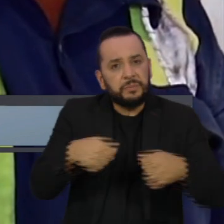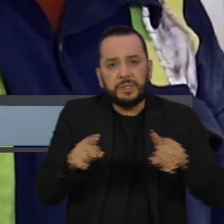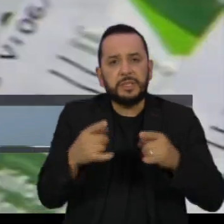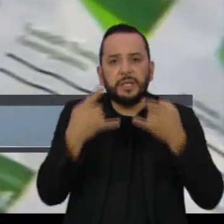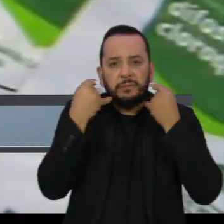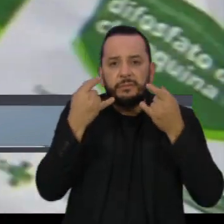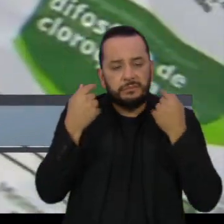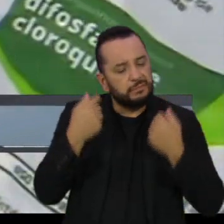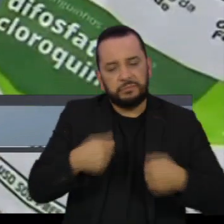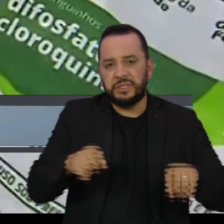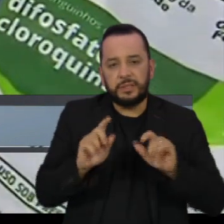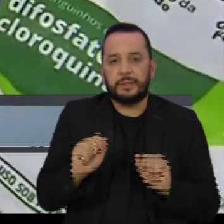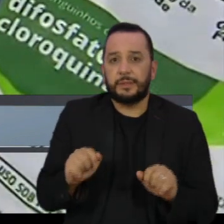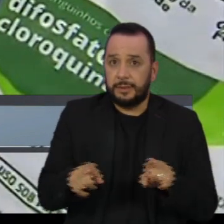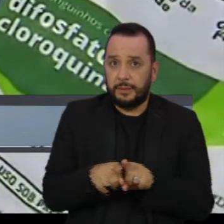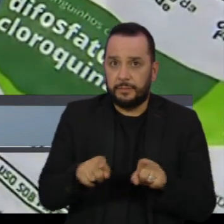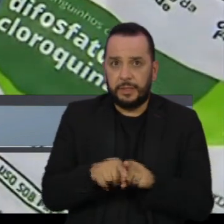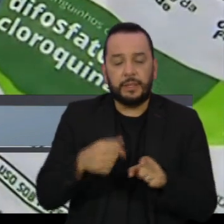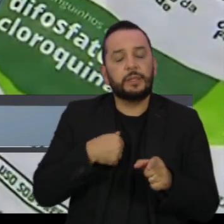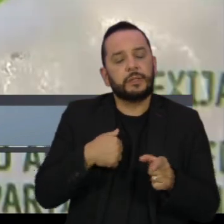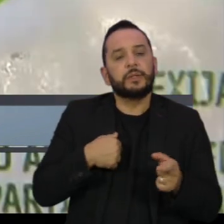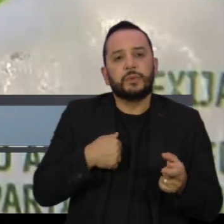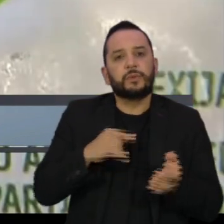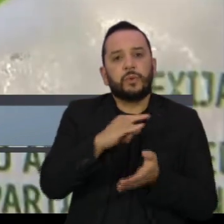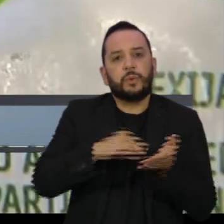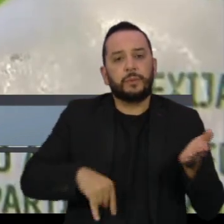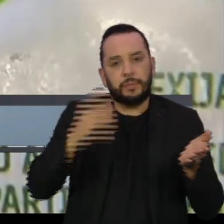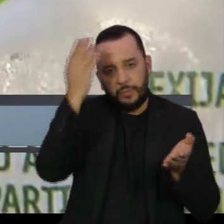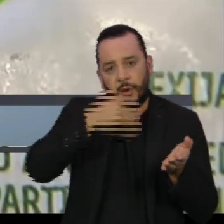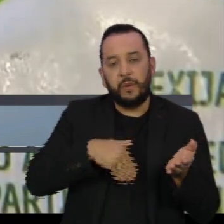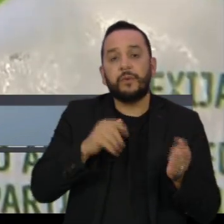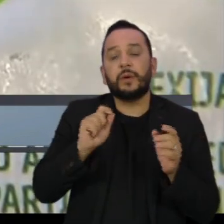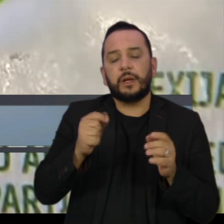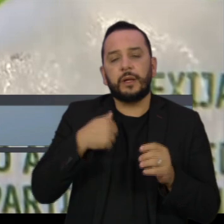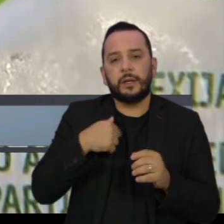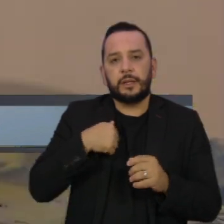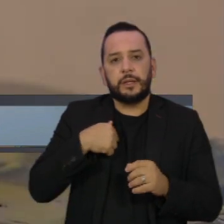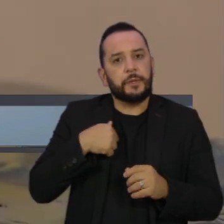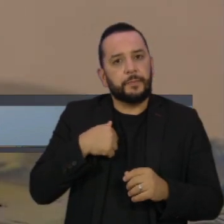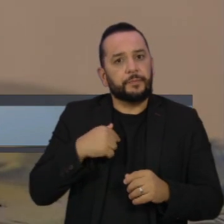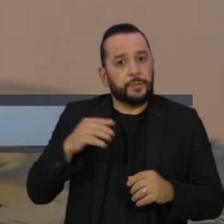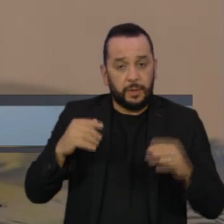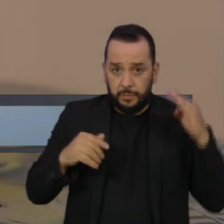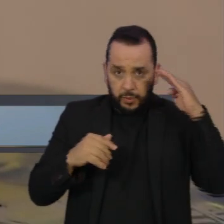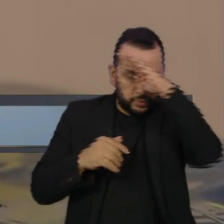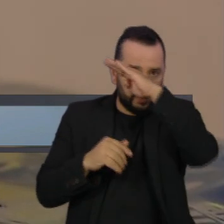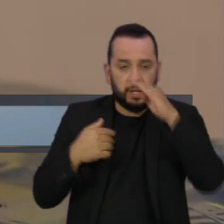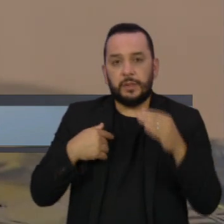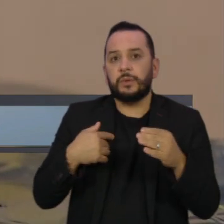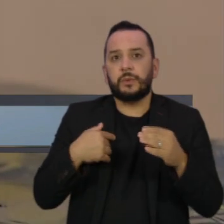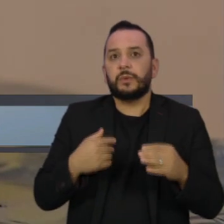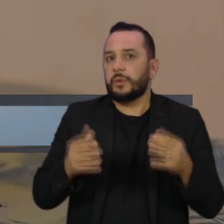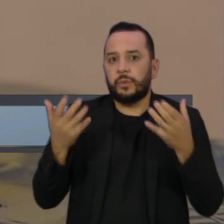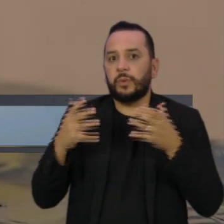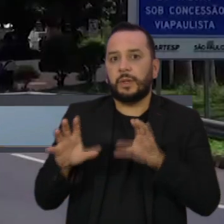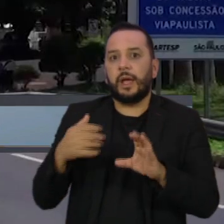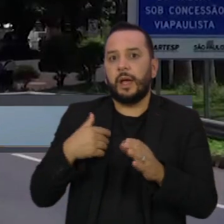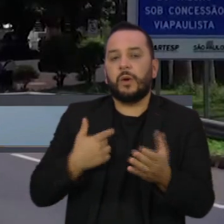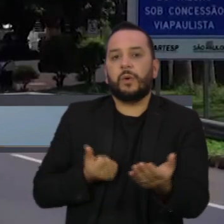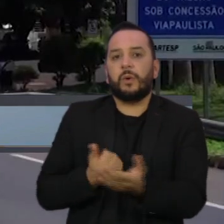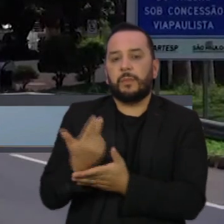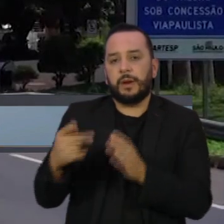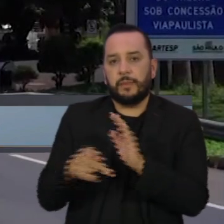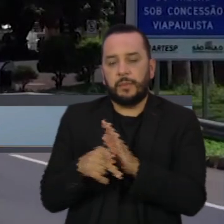covid-19 documentos mostram que bolsonaro negou pessoalmente a compra de insumos de cloroquina com a